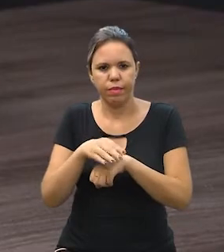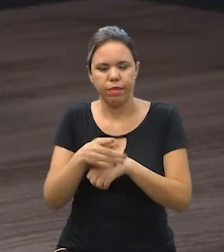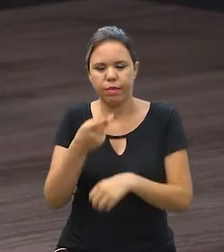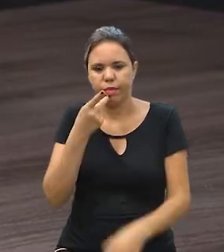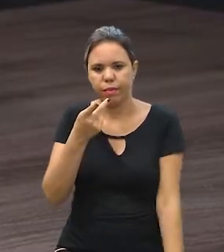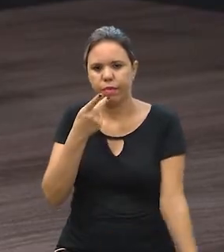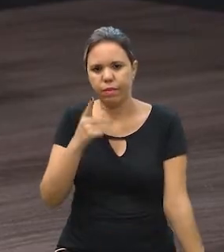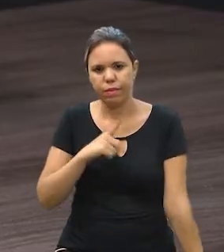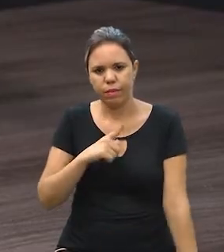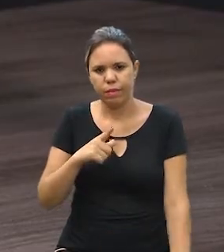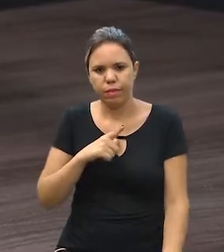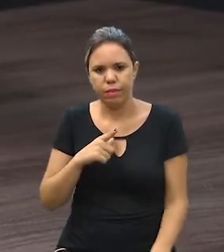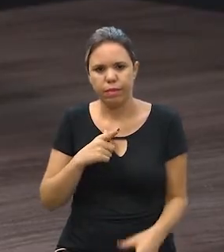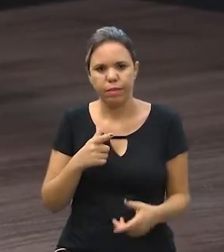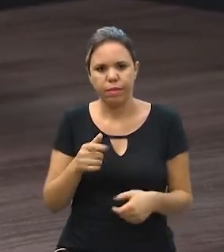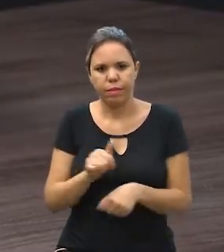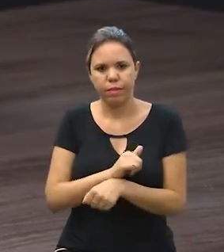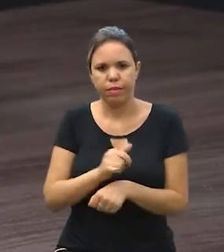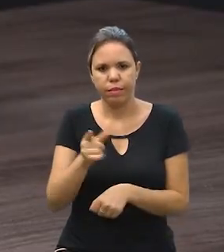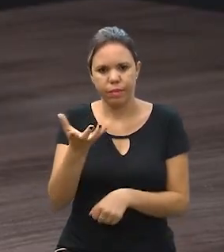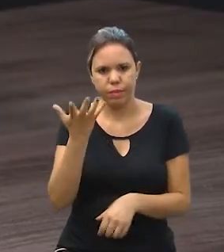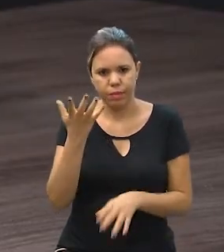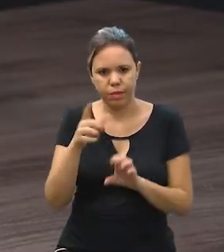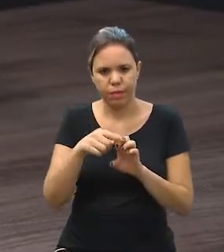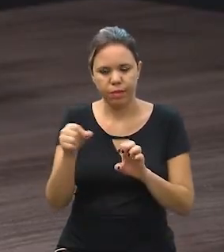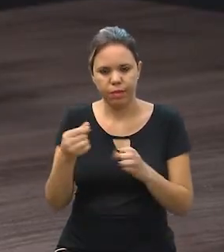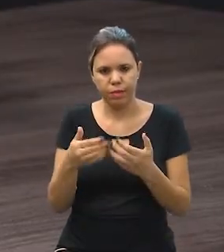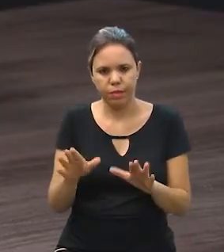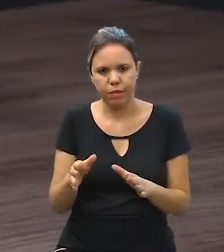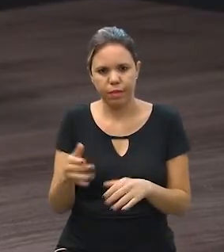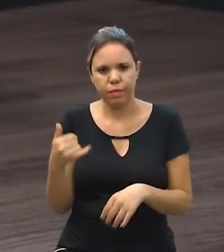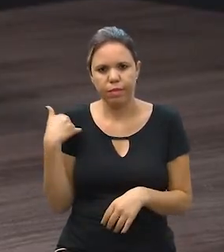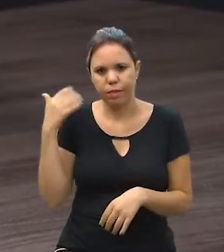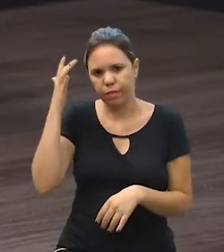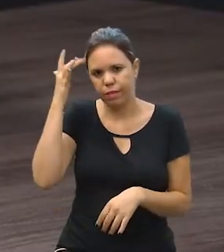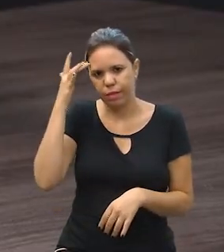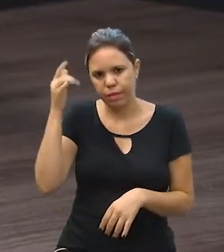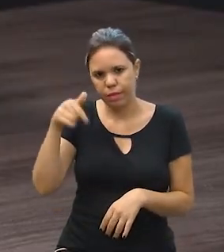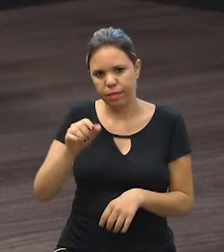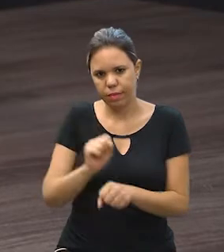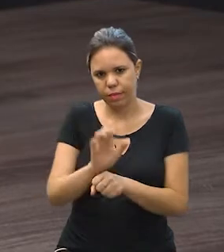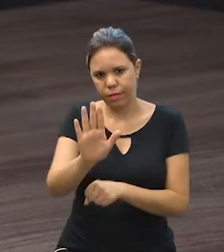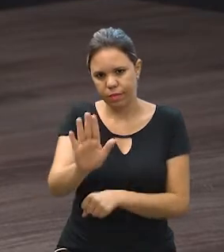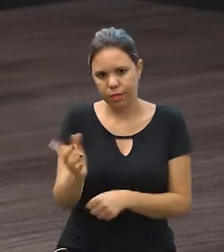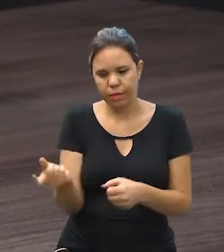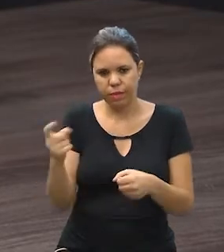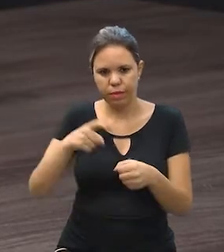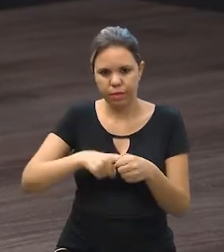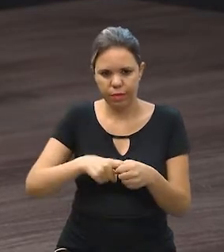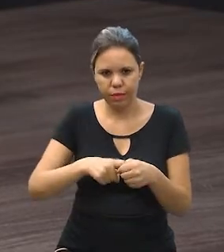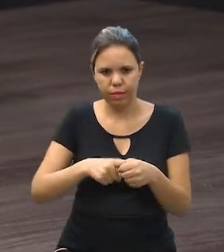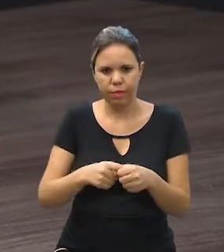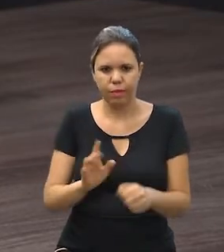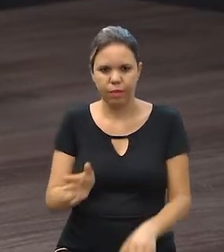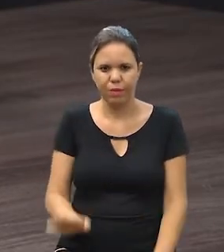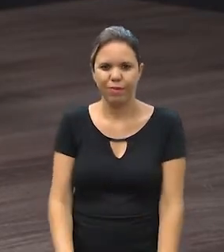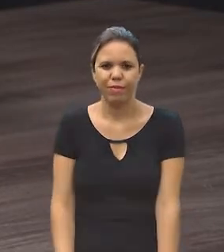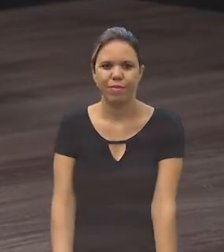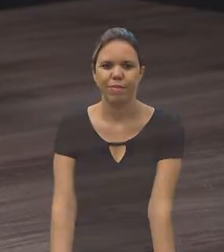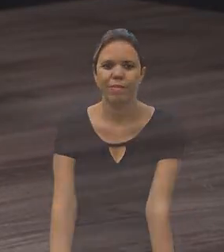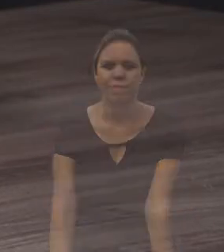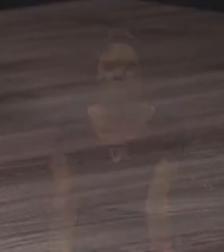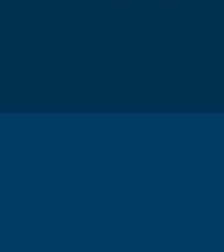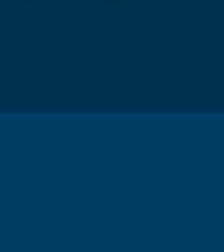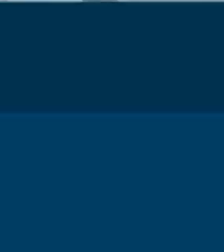falar se tem alguns macetes ou não. Você quer empreender na idade madura? Não saia daí que o Ser Empreendedor volta já